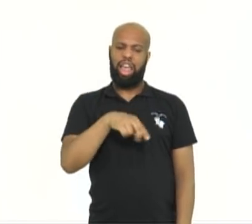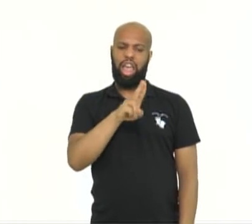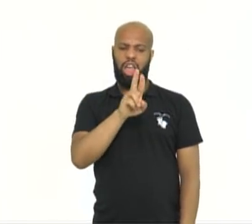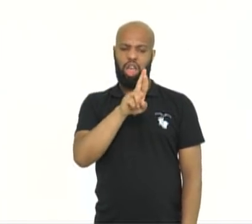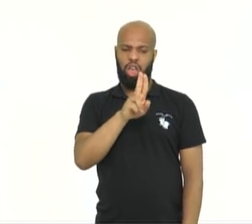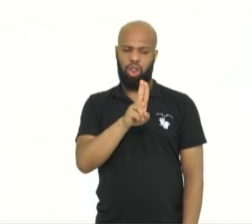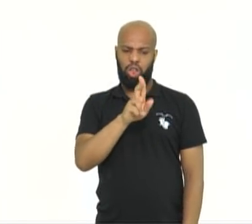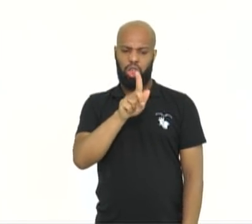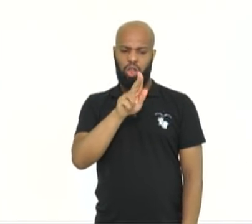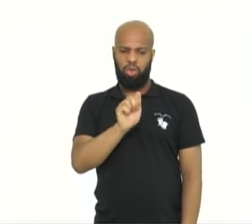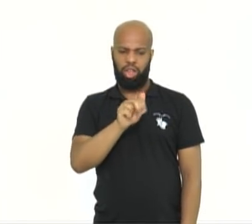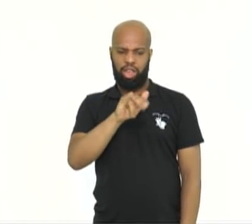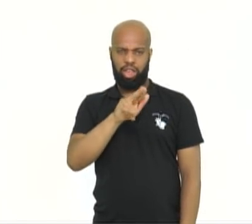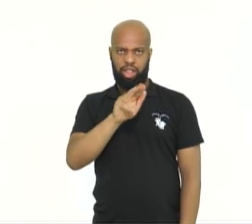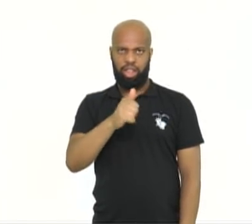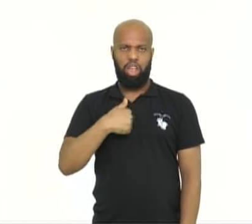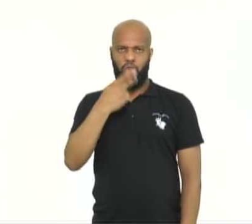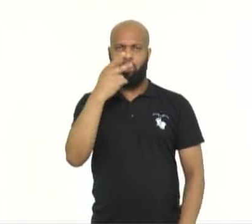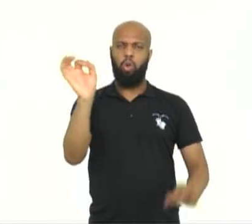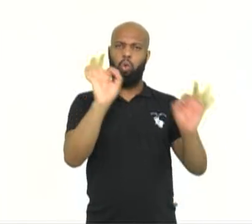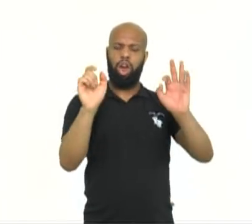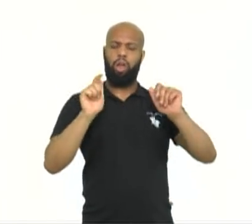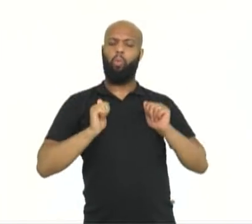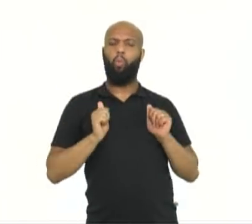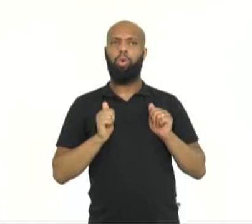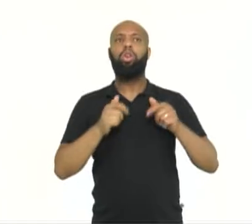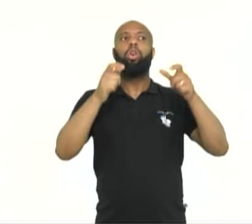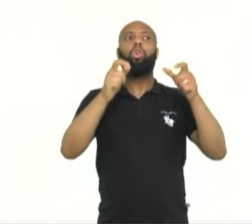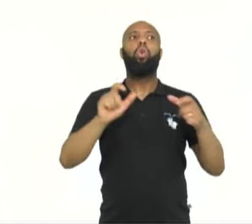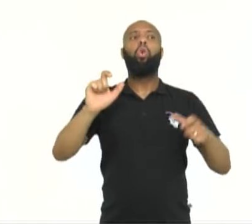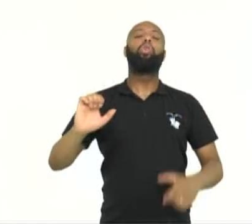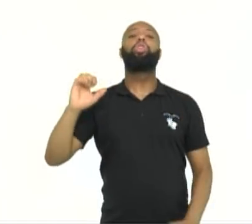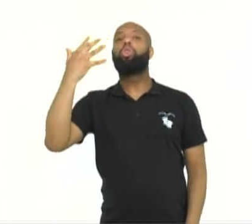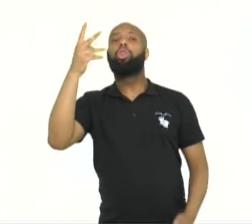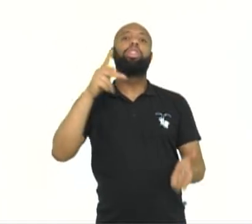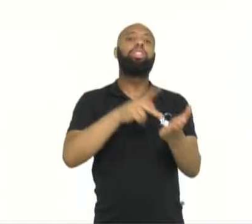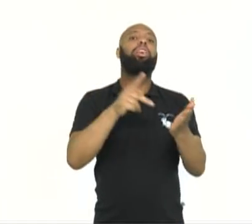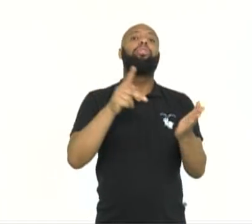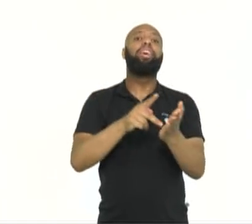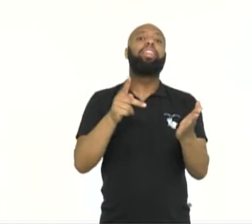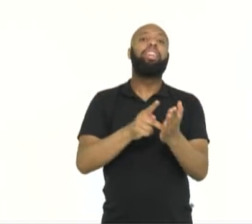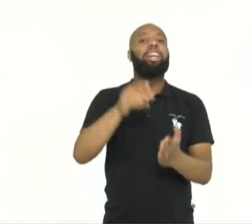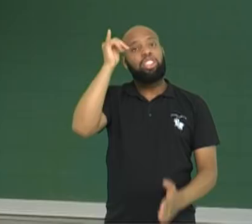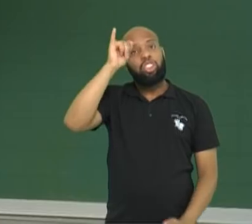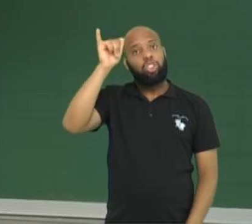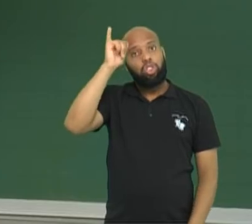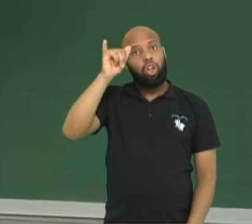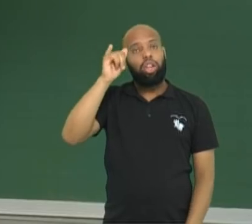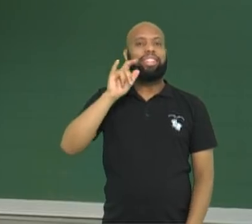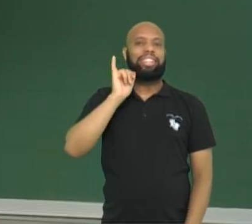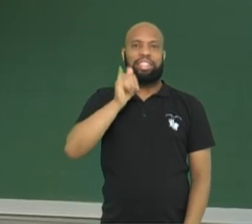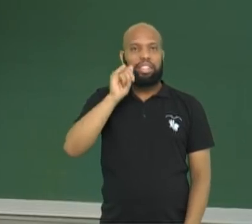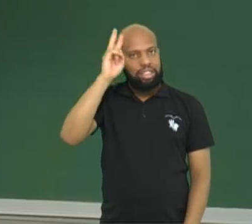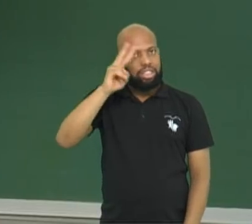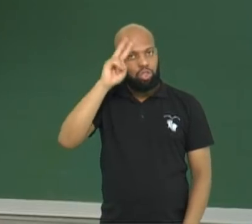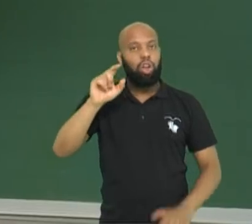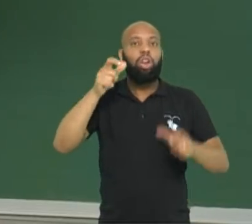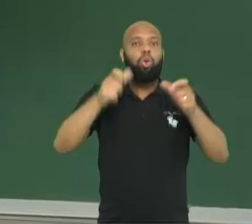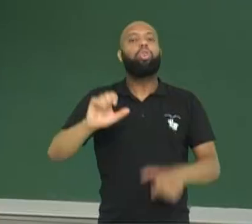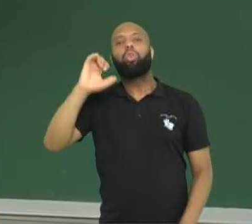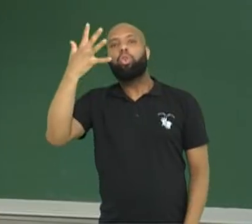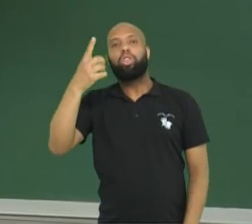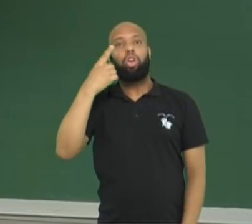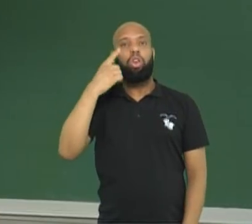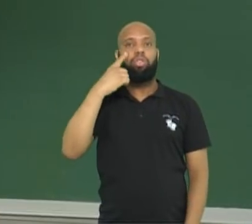Eu não afirmo nada, sou neutro. Onde aconteceu os fatos narrados no caos? E aí? Preste atenção ali